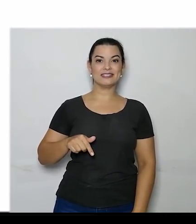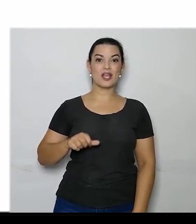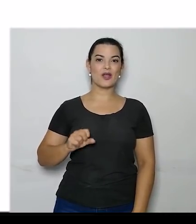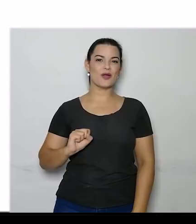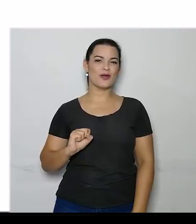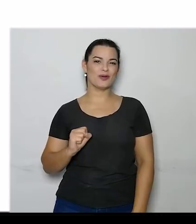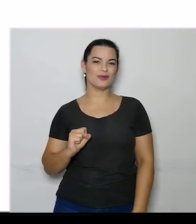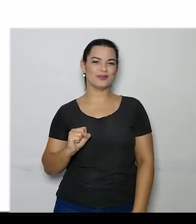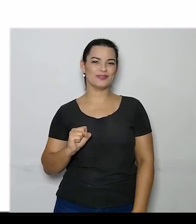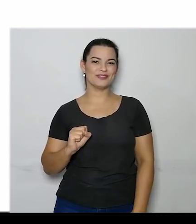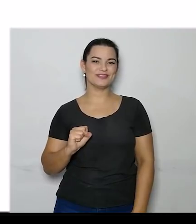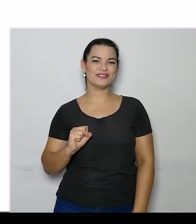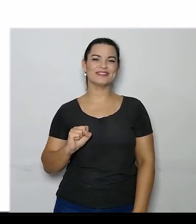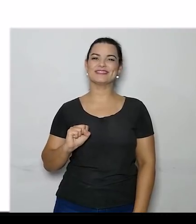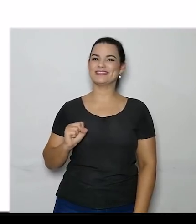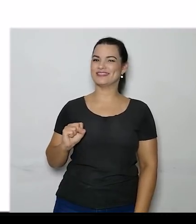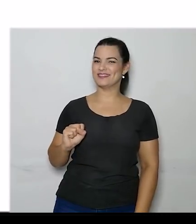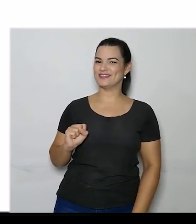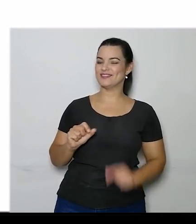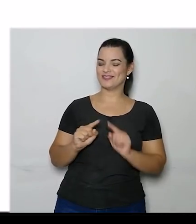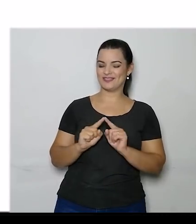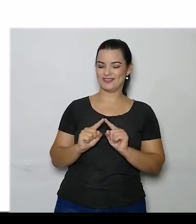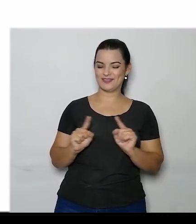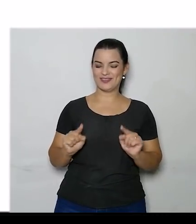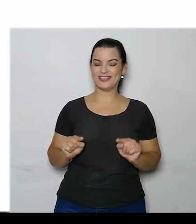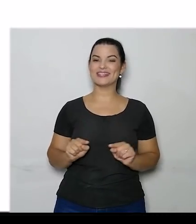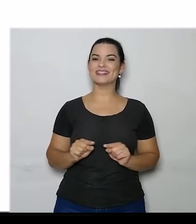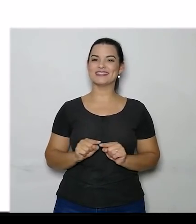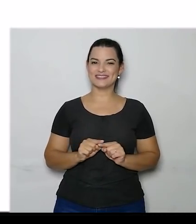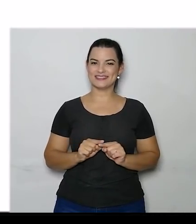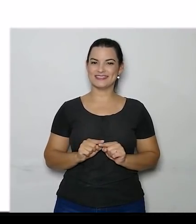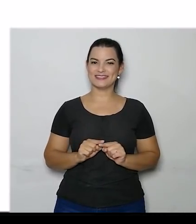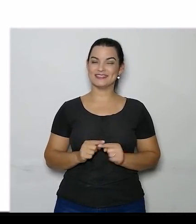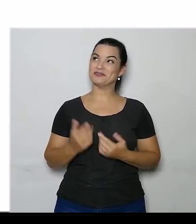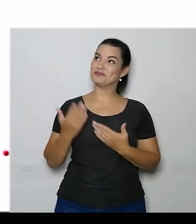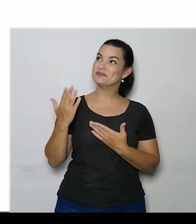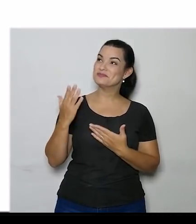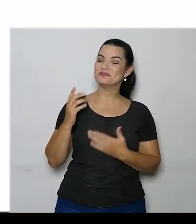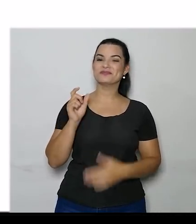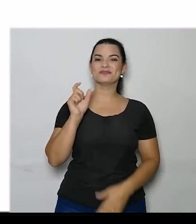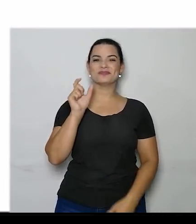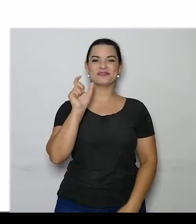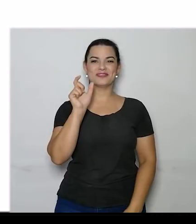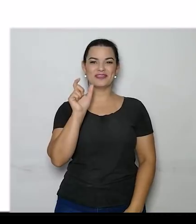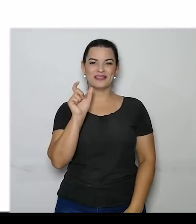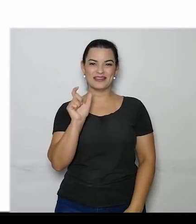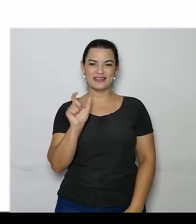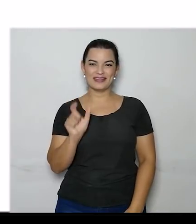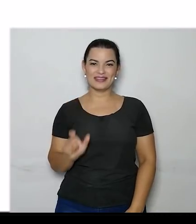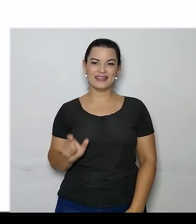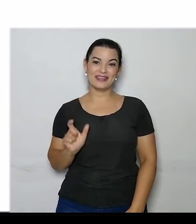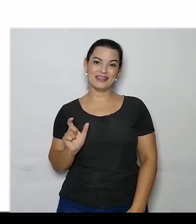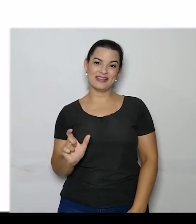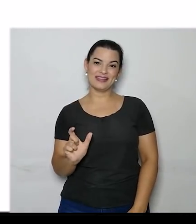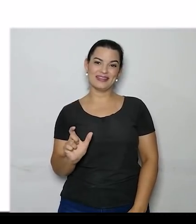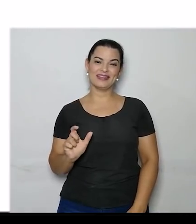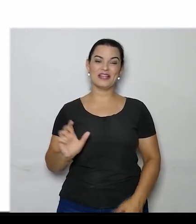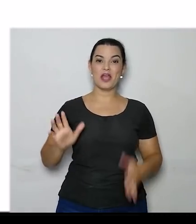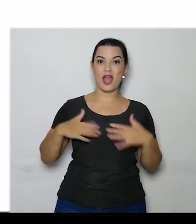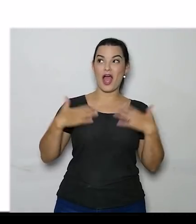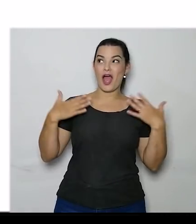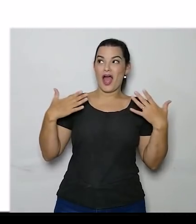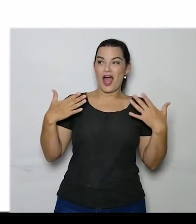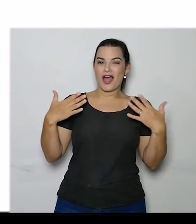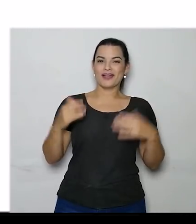1, 2, 3, 4, 5, 6, 7, 8. 8 quadradinhos na nossa palavra surpresa. Vamos para